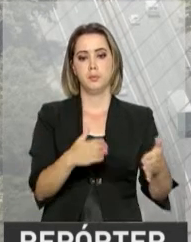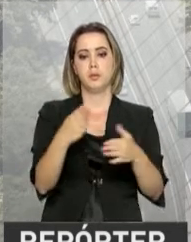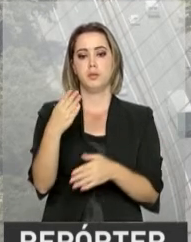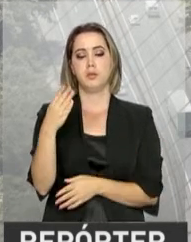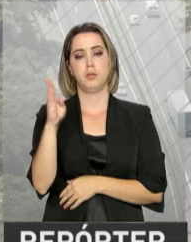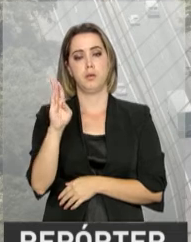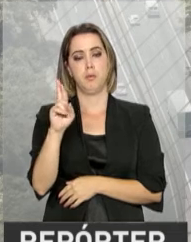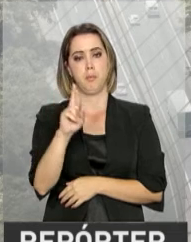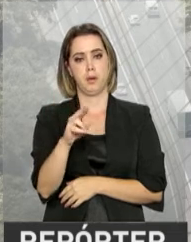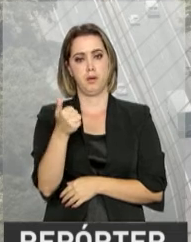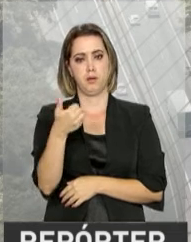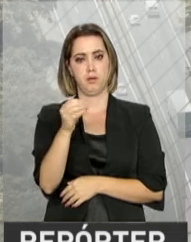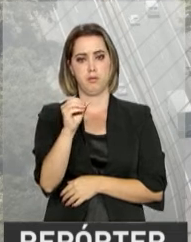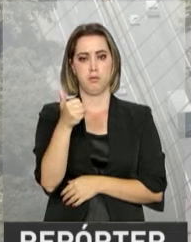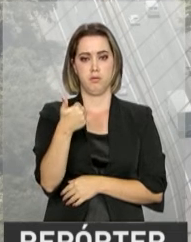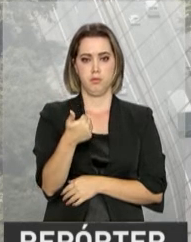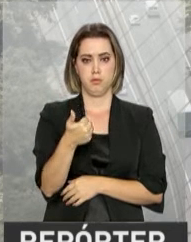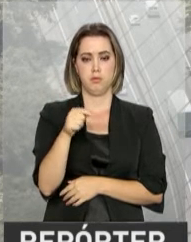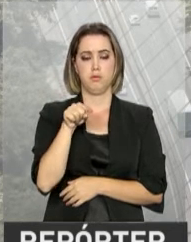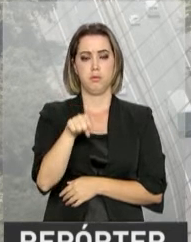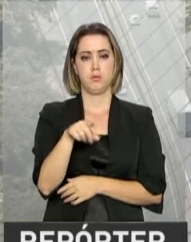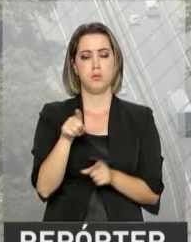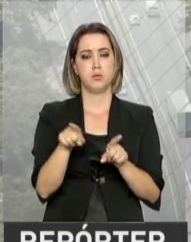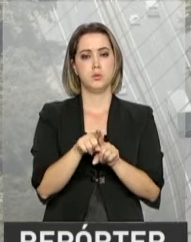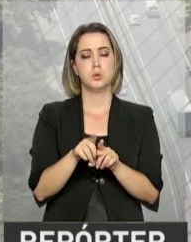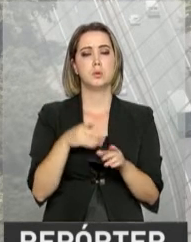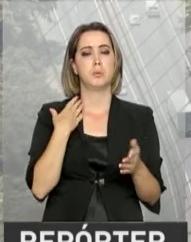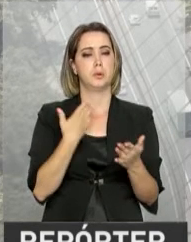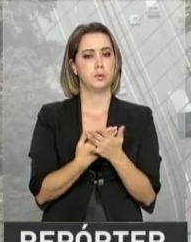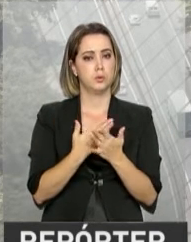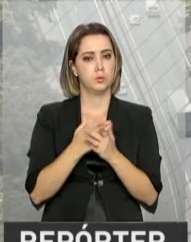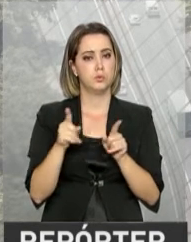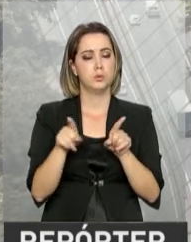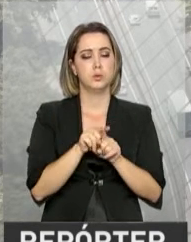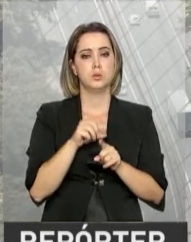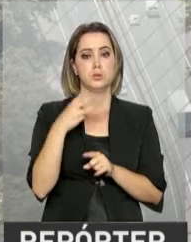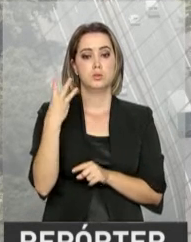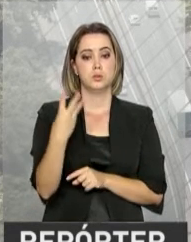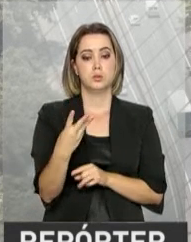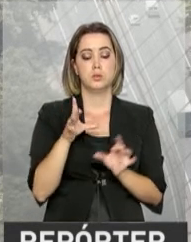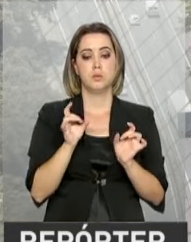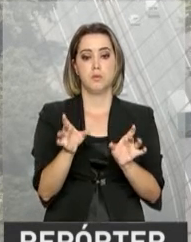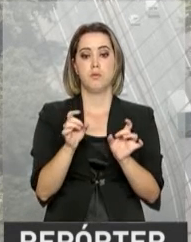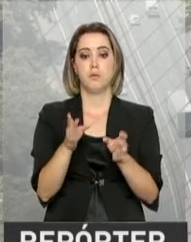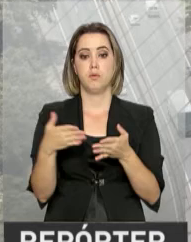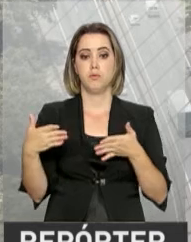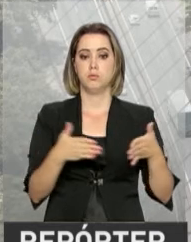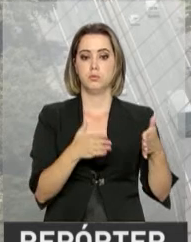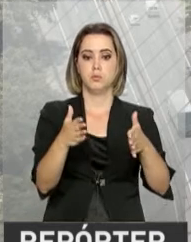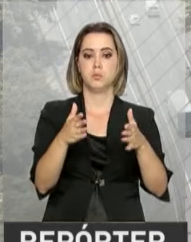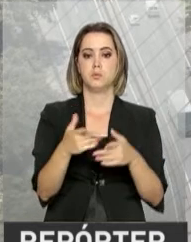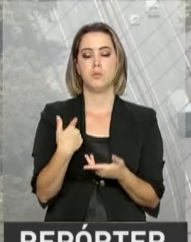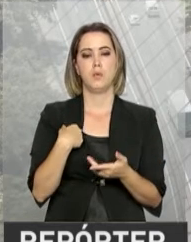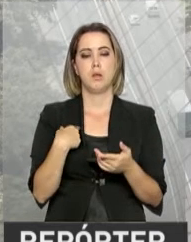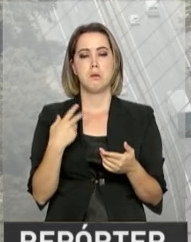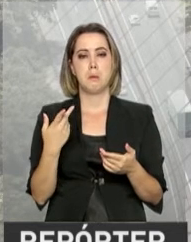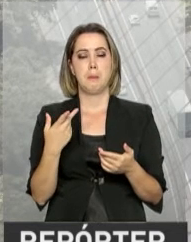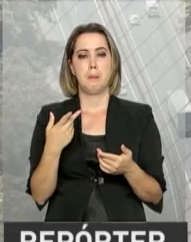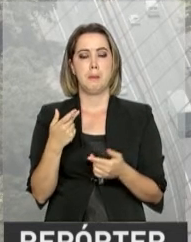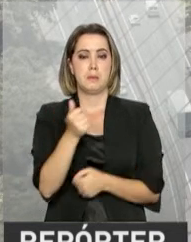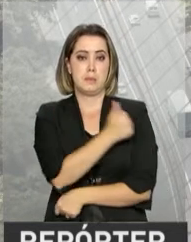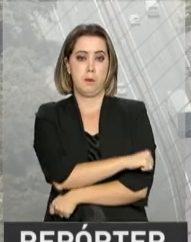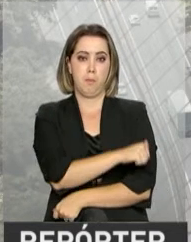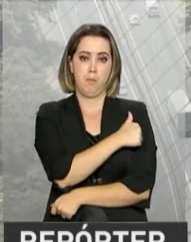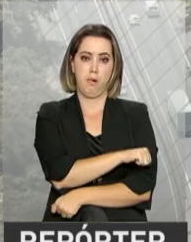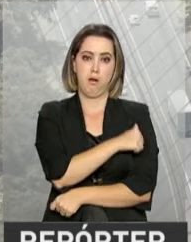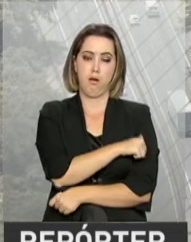Há ainda estudos para novas licitações de mais 3 rodovias, 2 trechos da BR-101 entre São Paulo e Rio de Janeiro